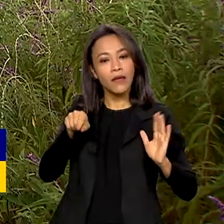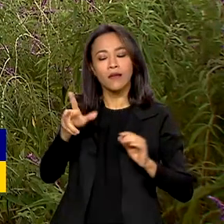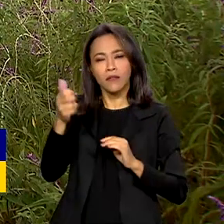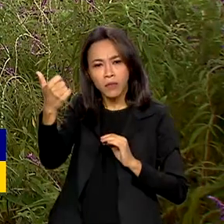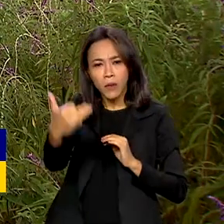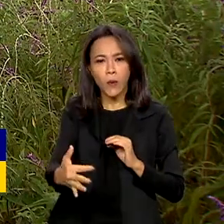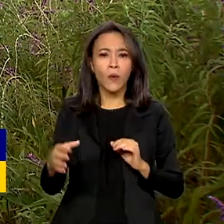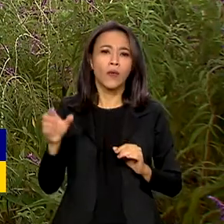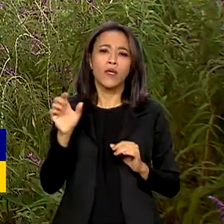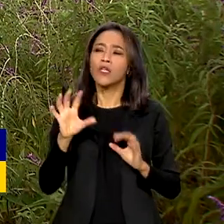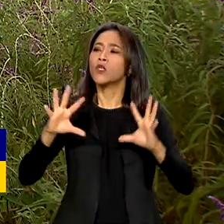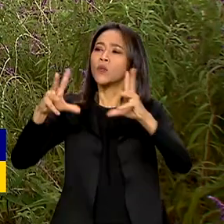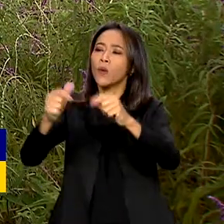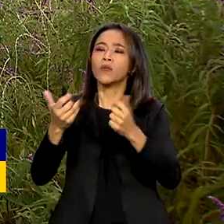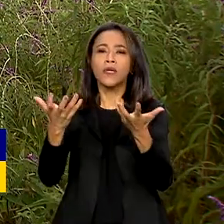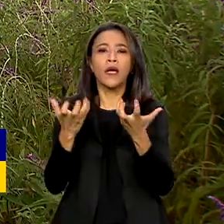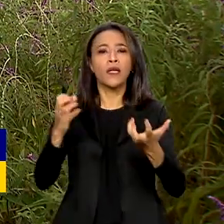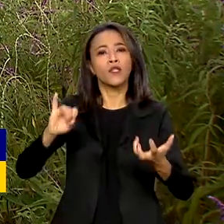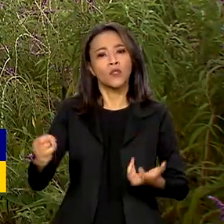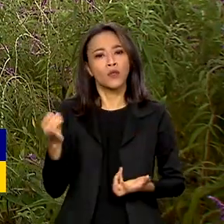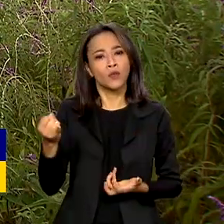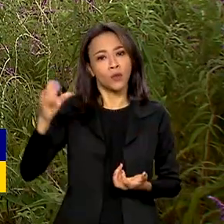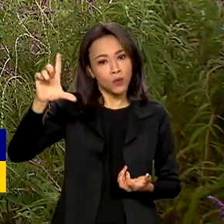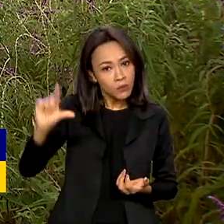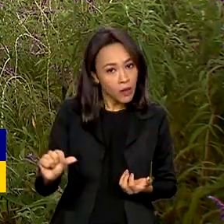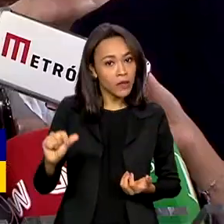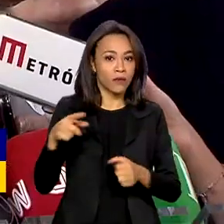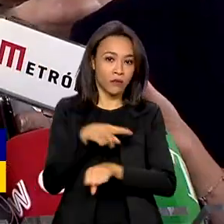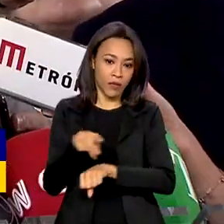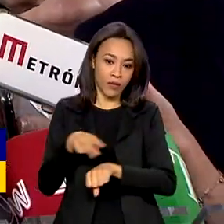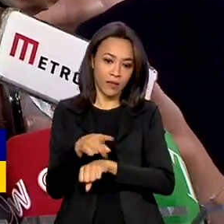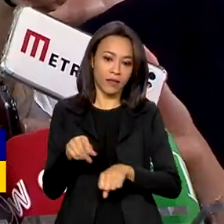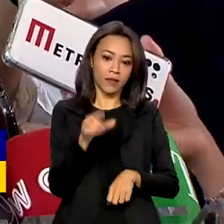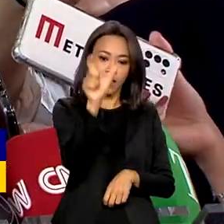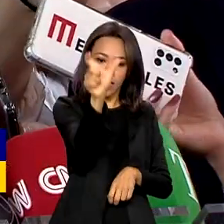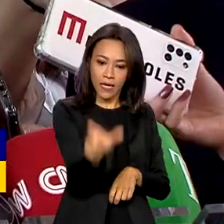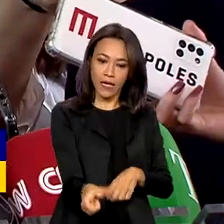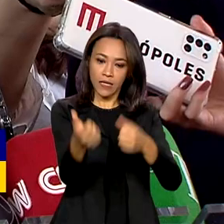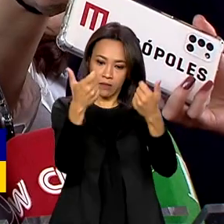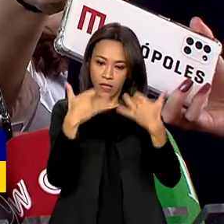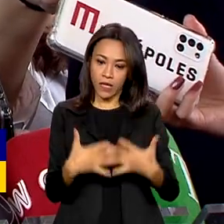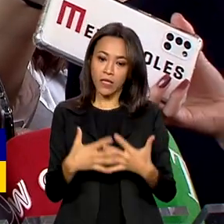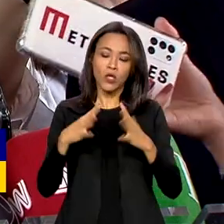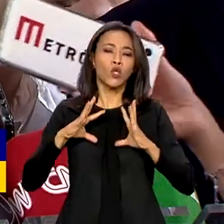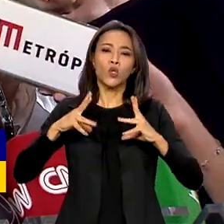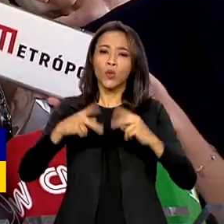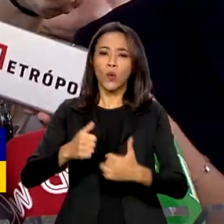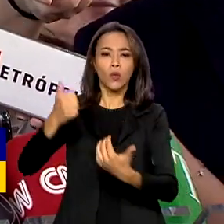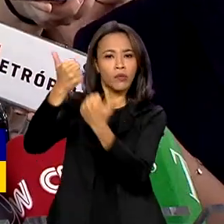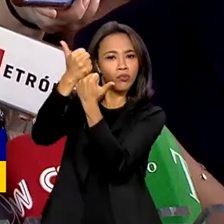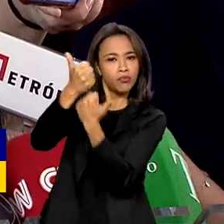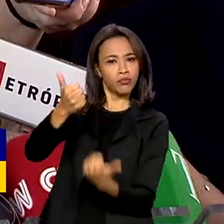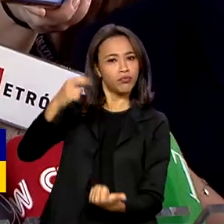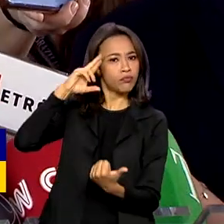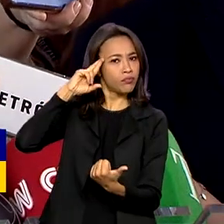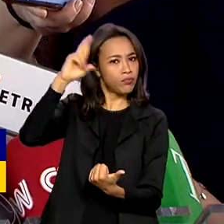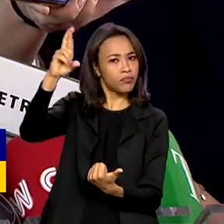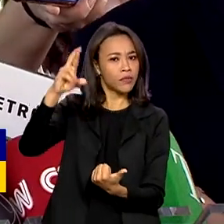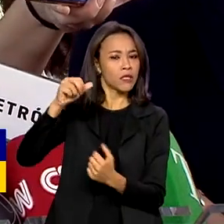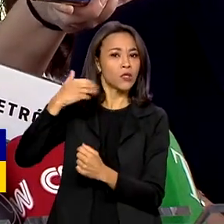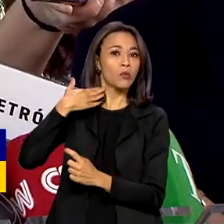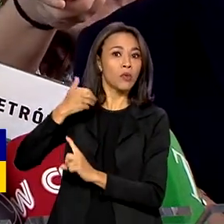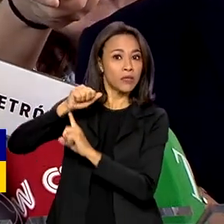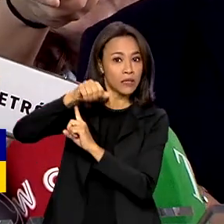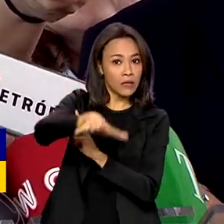afirmou que todos querem juros mais baixos no país. Tenho convicção que toda a diretoria do Banco Central não tem nenhum tipo de